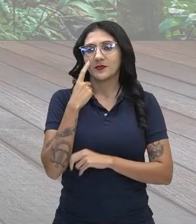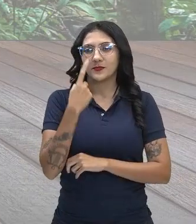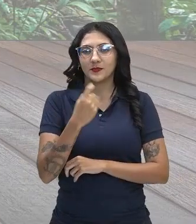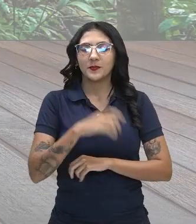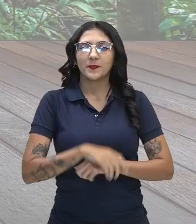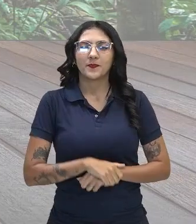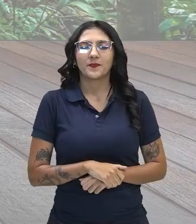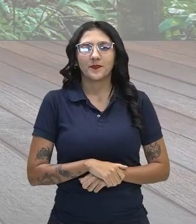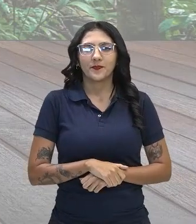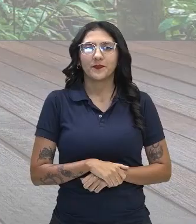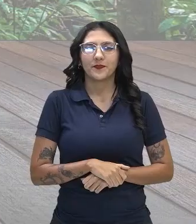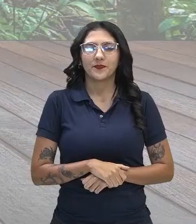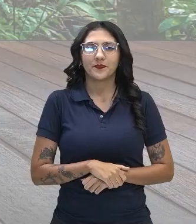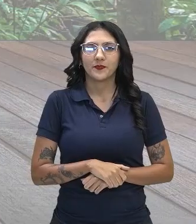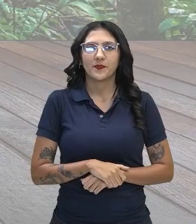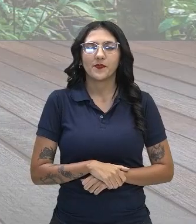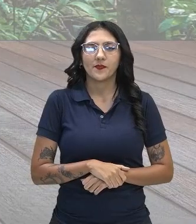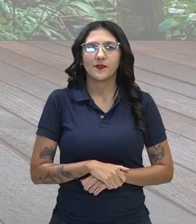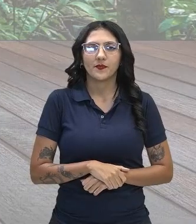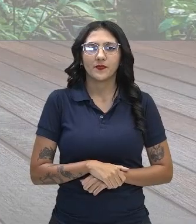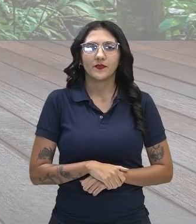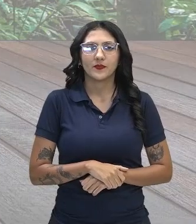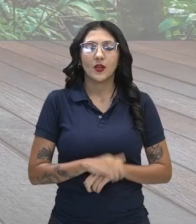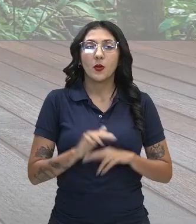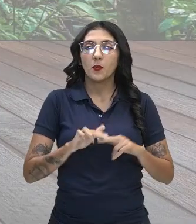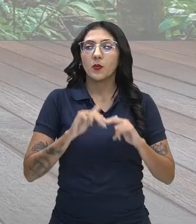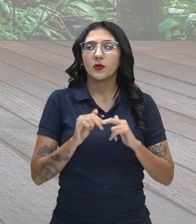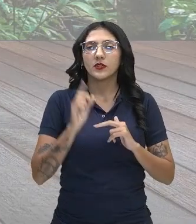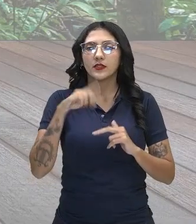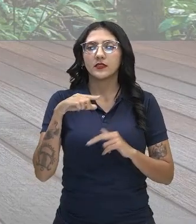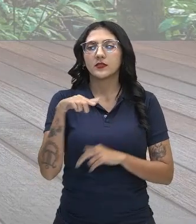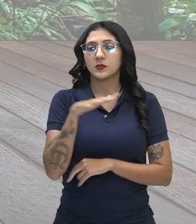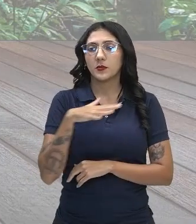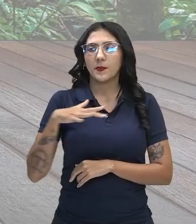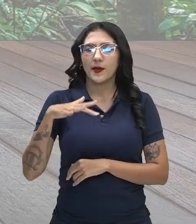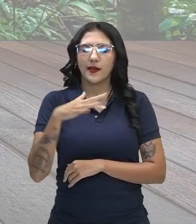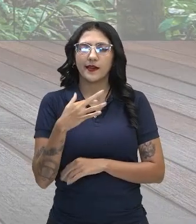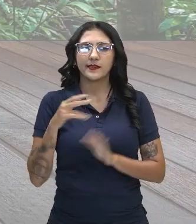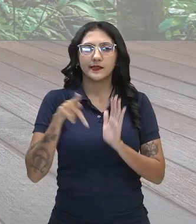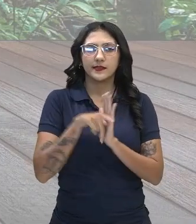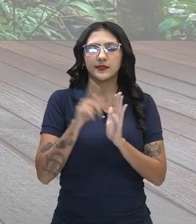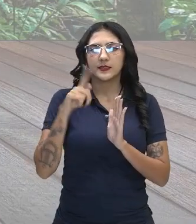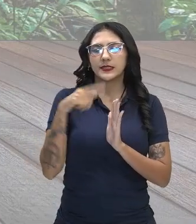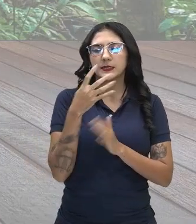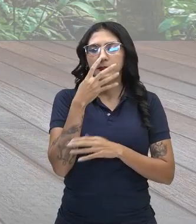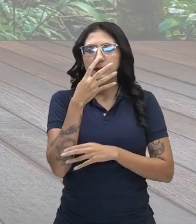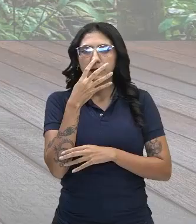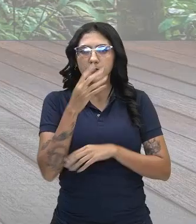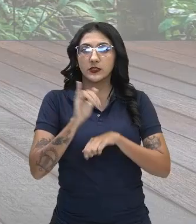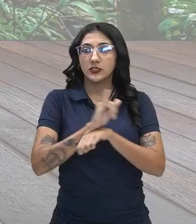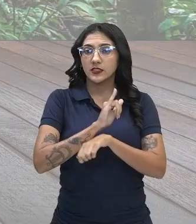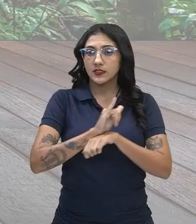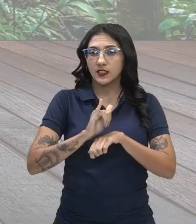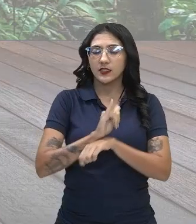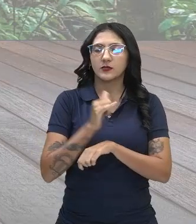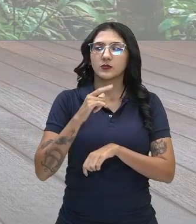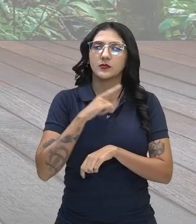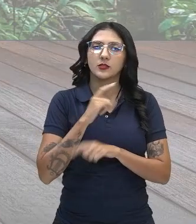se configurando, né, como uma região estratégica, gente, para ter essa grande